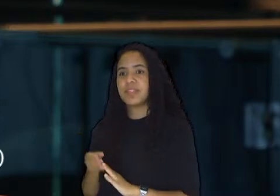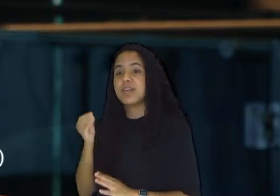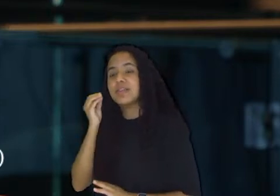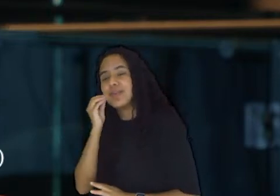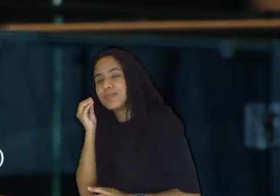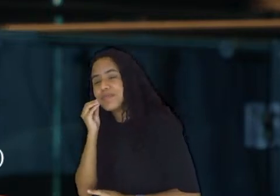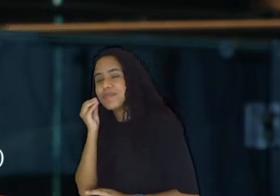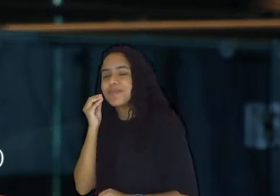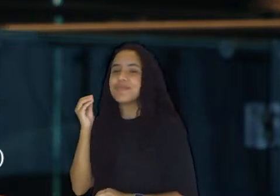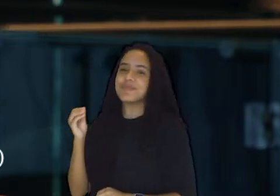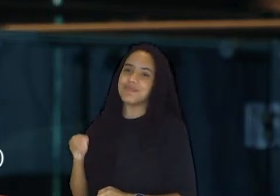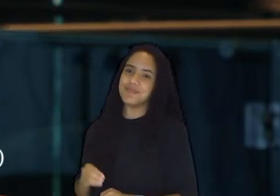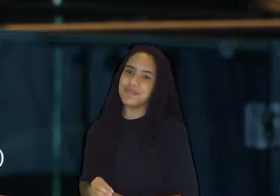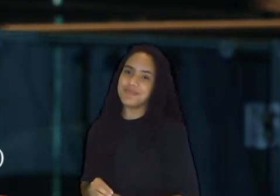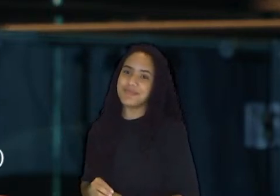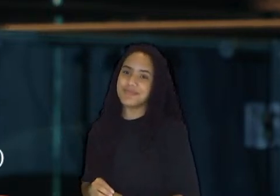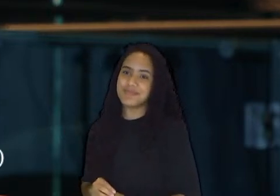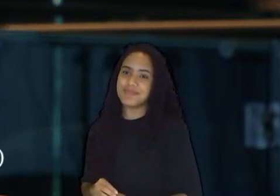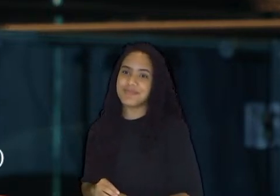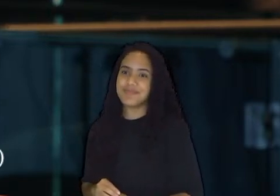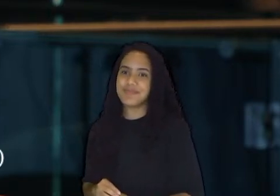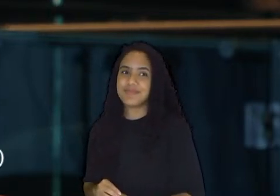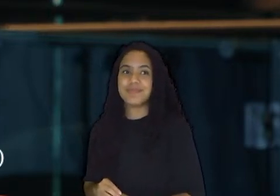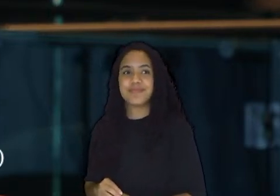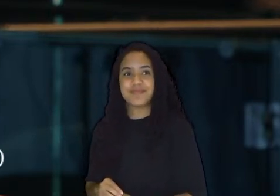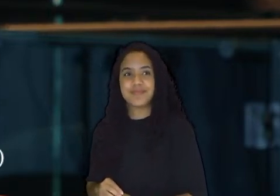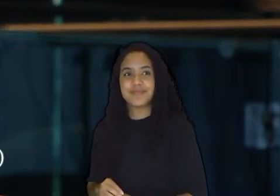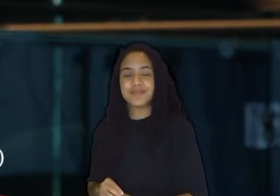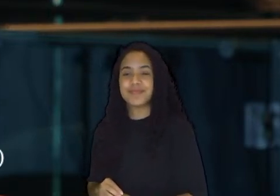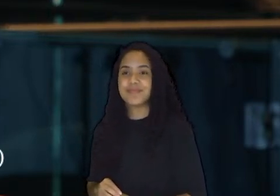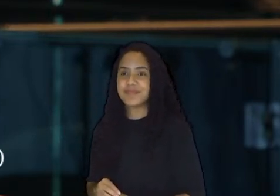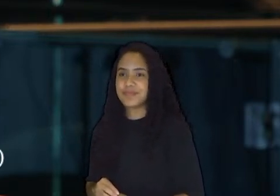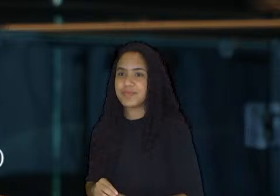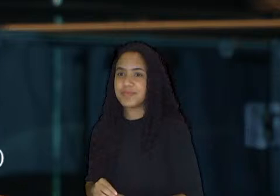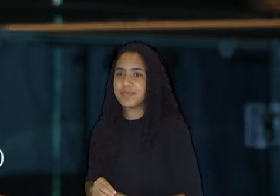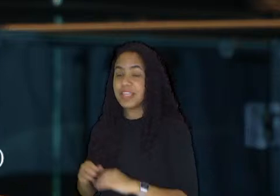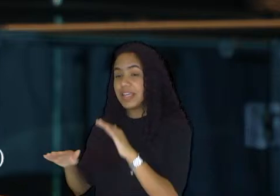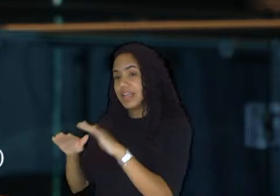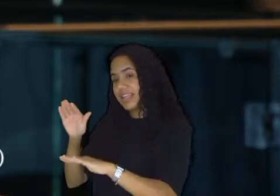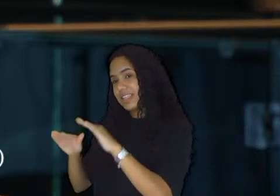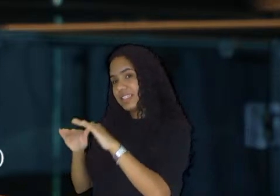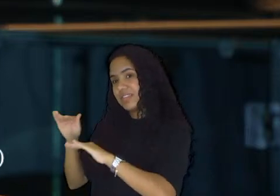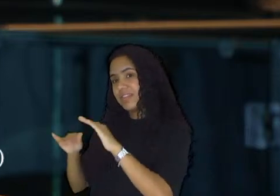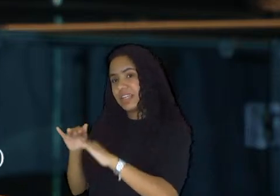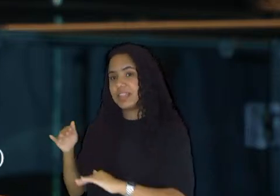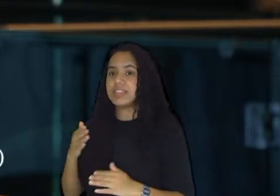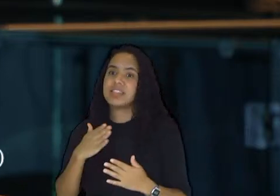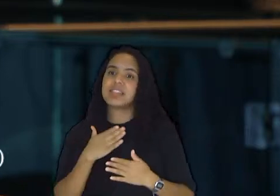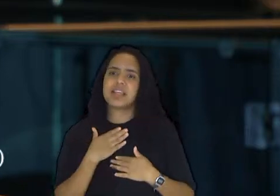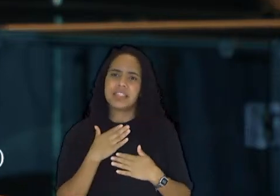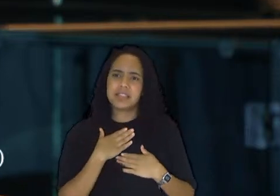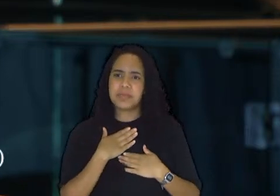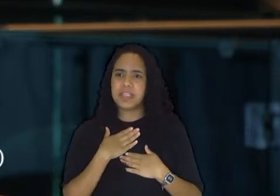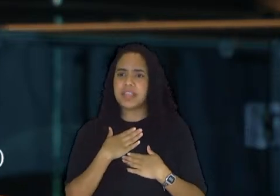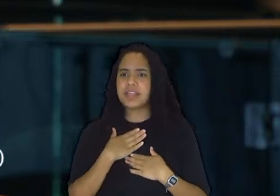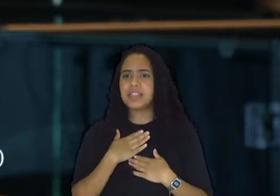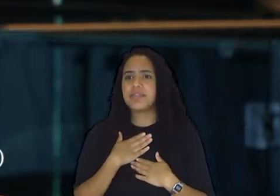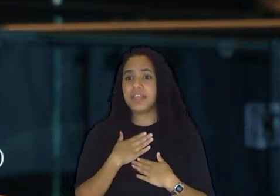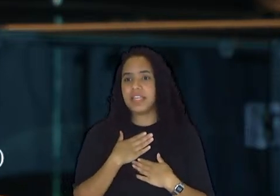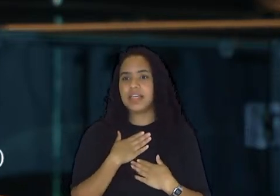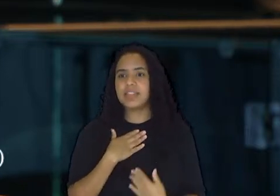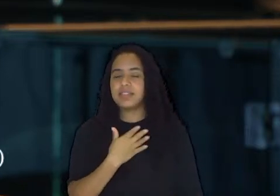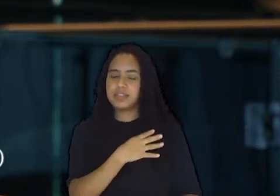gente aqui na nossa cama. O duro é que elas querem dormir lá, né, gente, depois. Ontem a Lavínia falou assim,